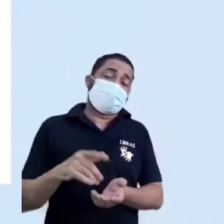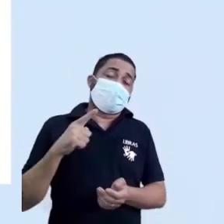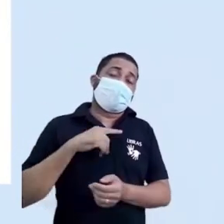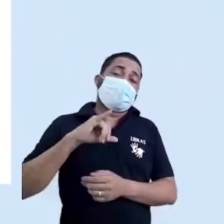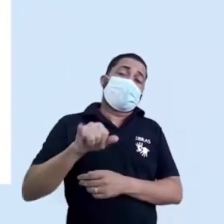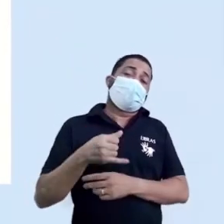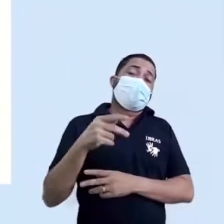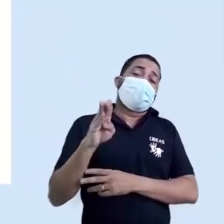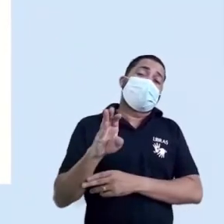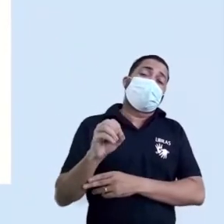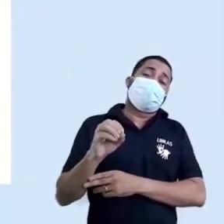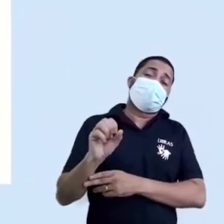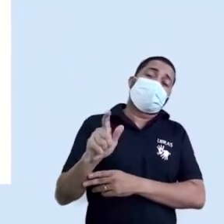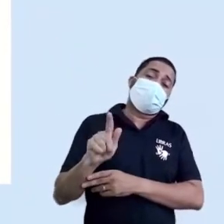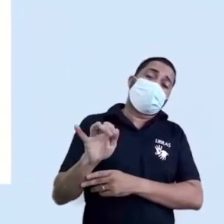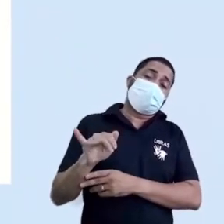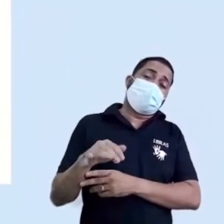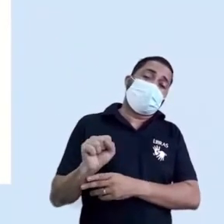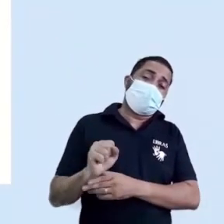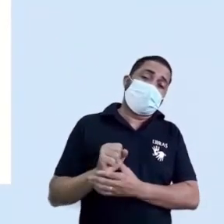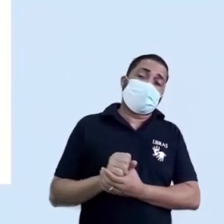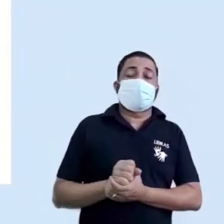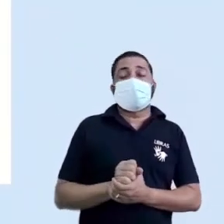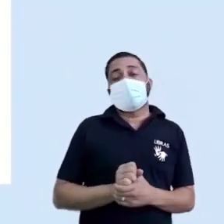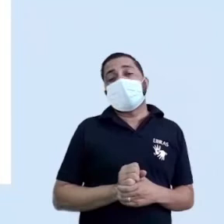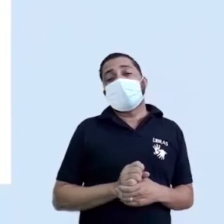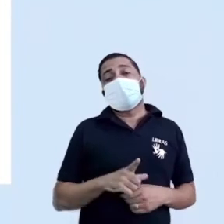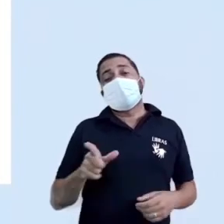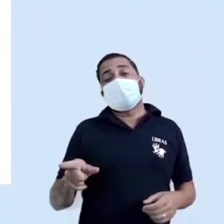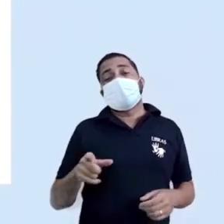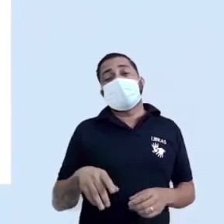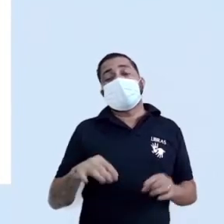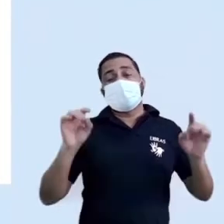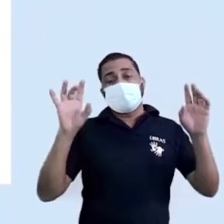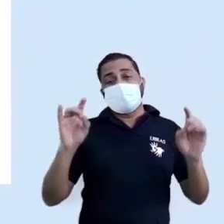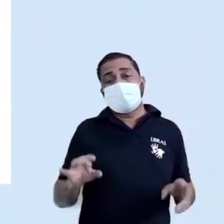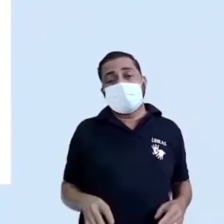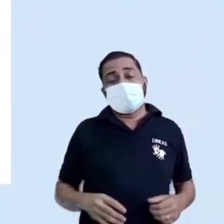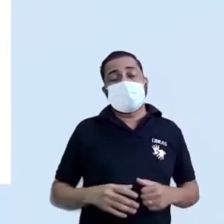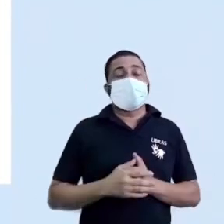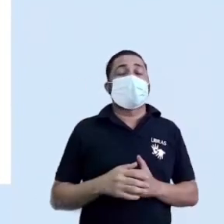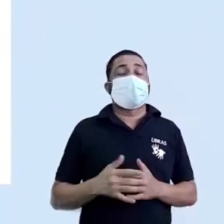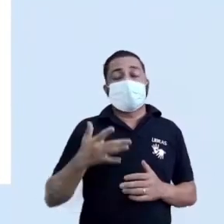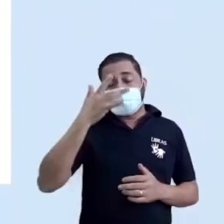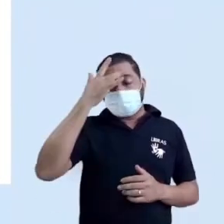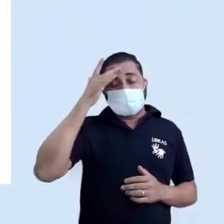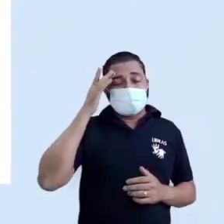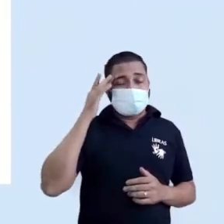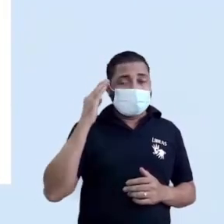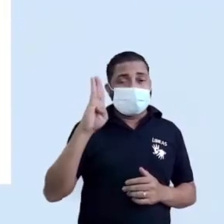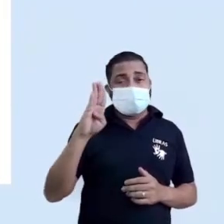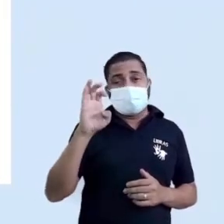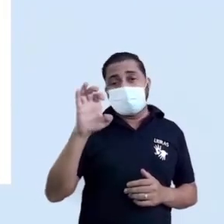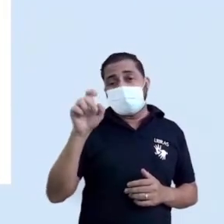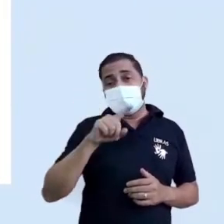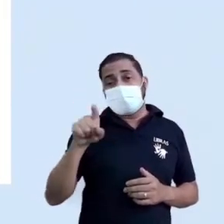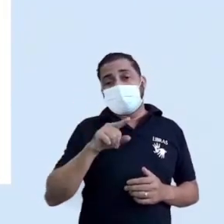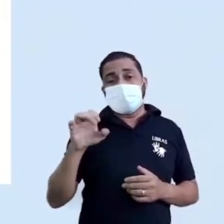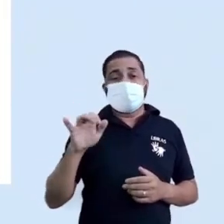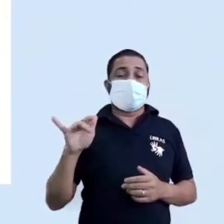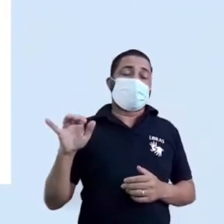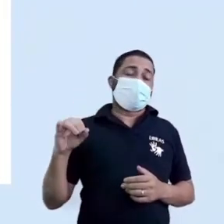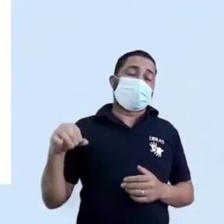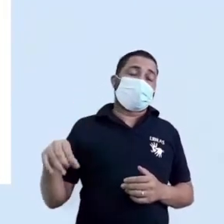né? E a família dele, né? A família Borges, que são especializados nisso, né? O pessoal lá de Bezerros, que sempre